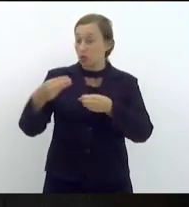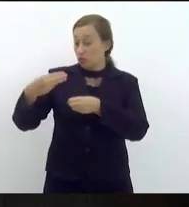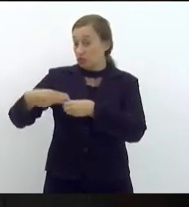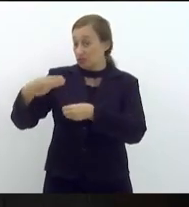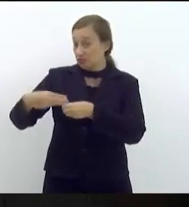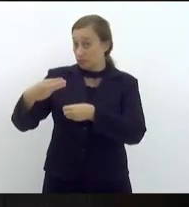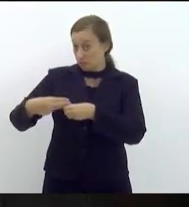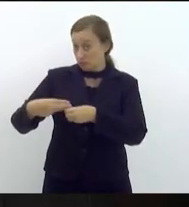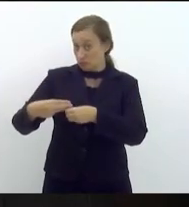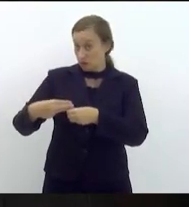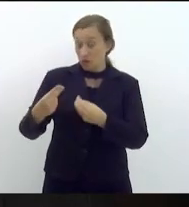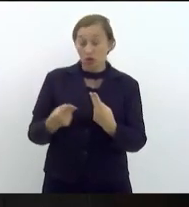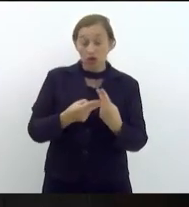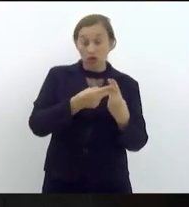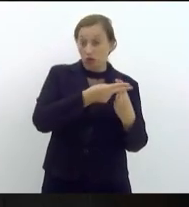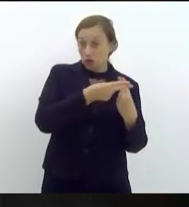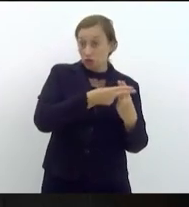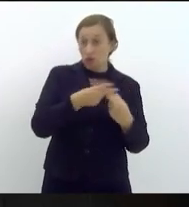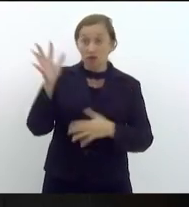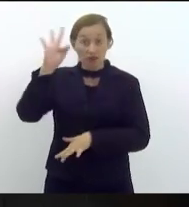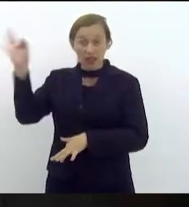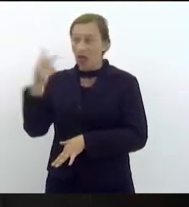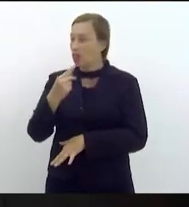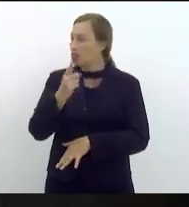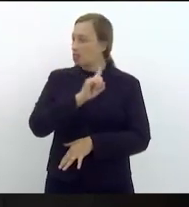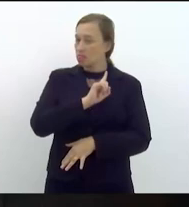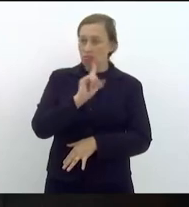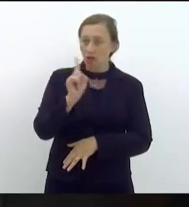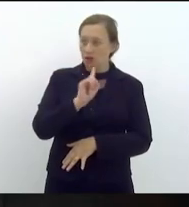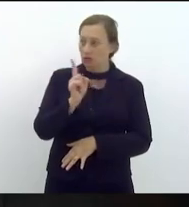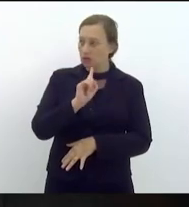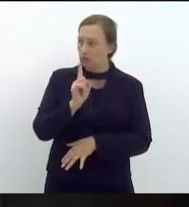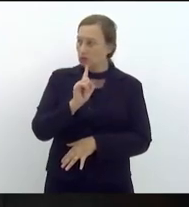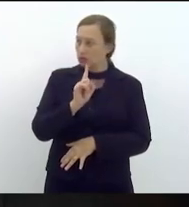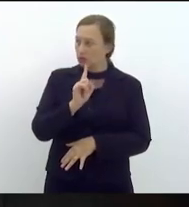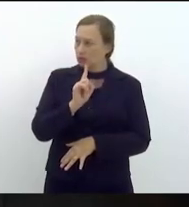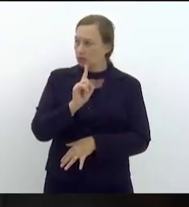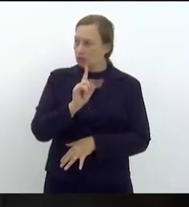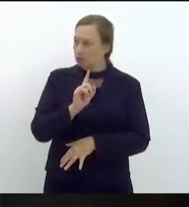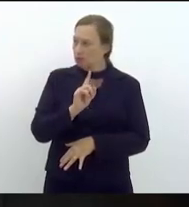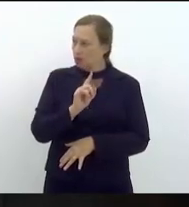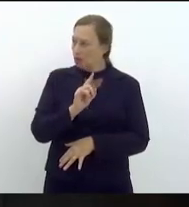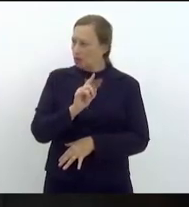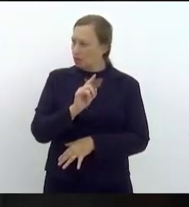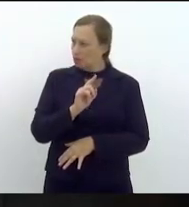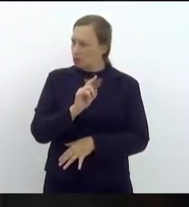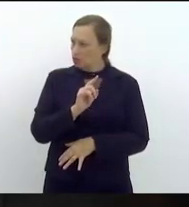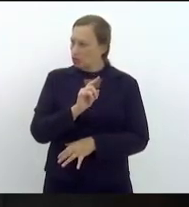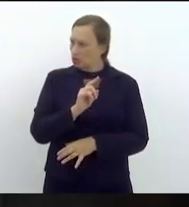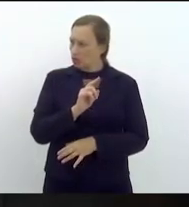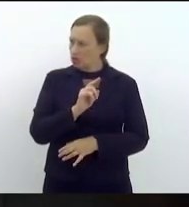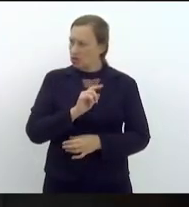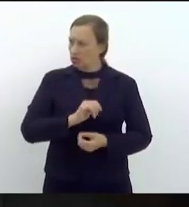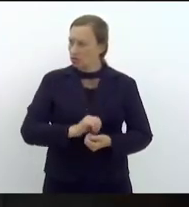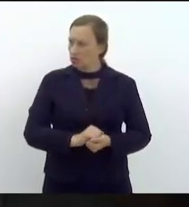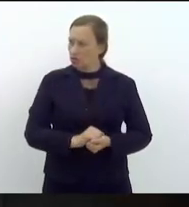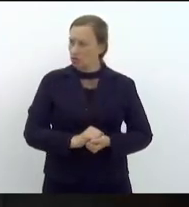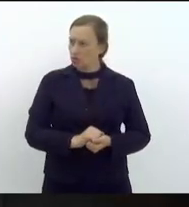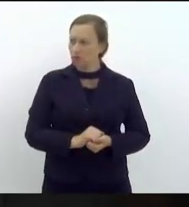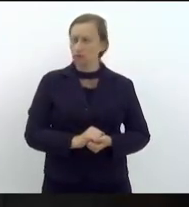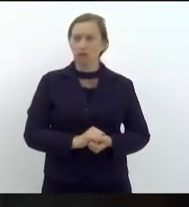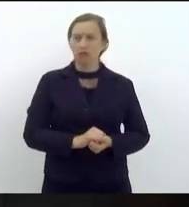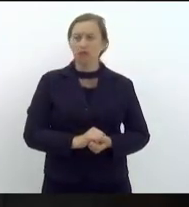nem sobre suas Federal tá fora do nosso alcance mas sobre o SUS Estadual nós podemos